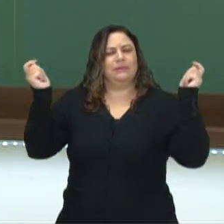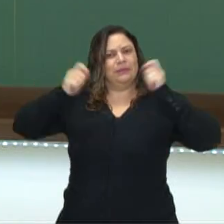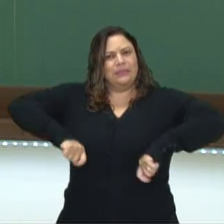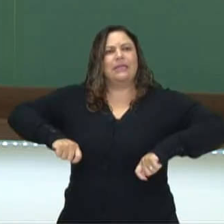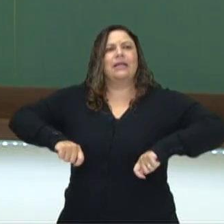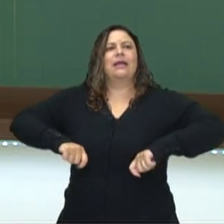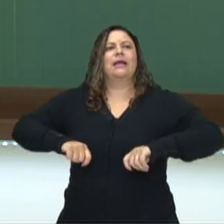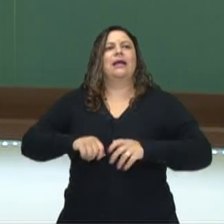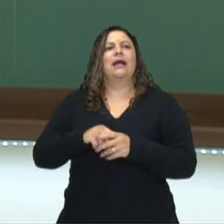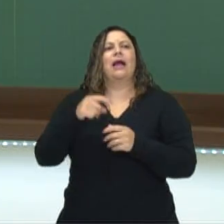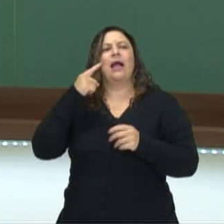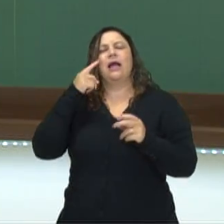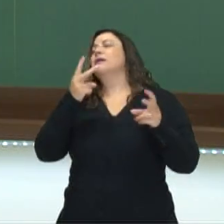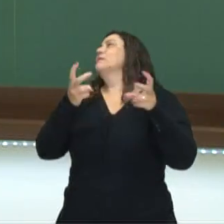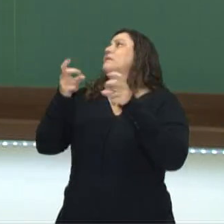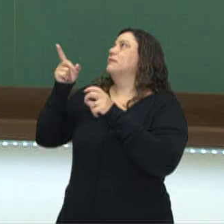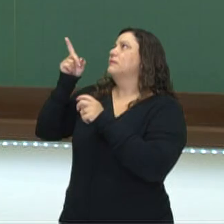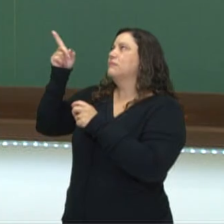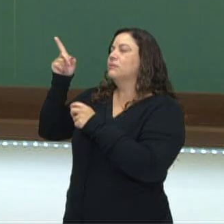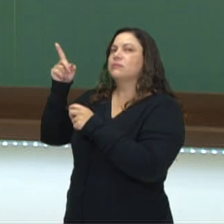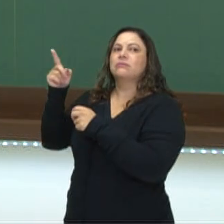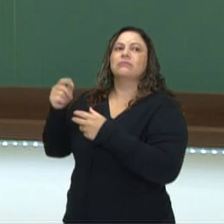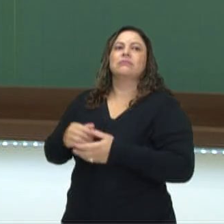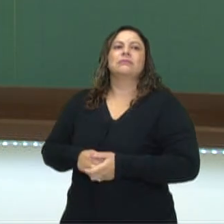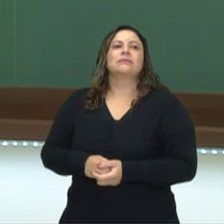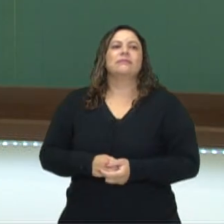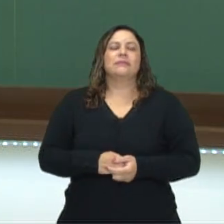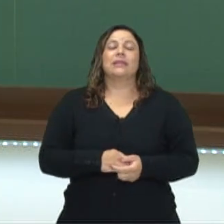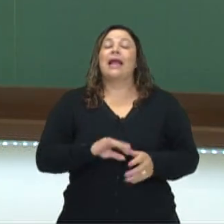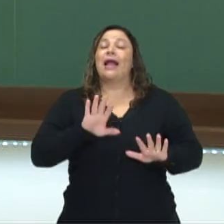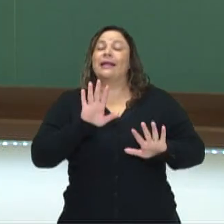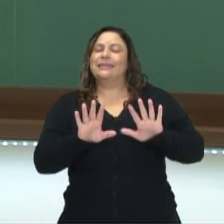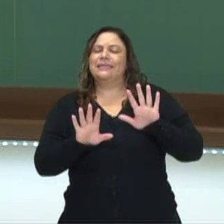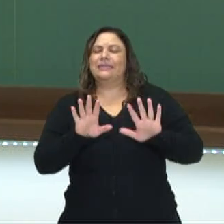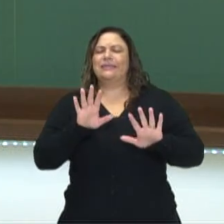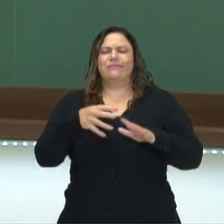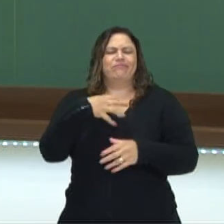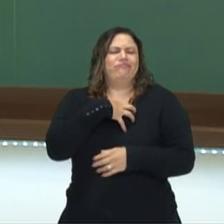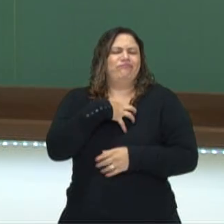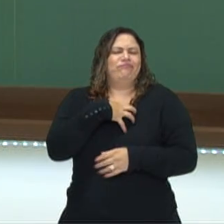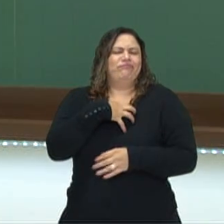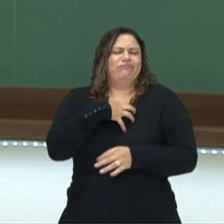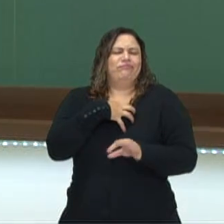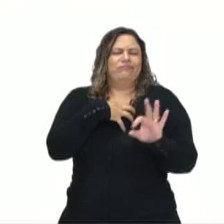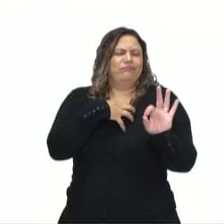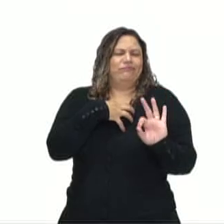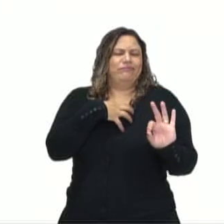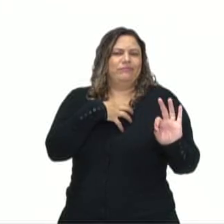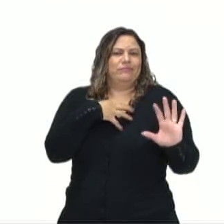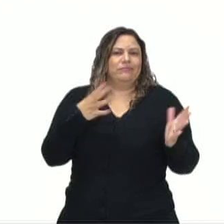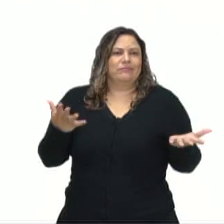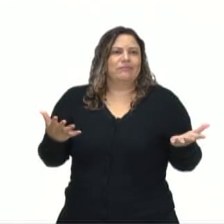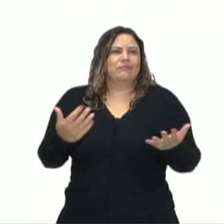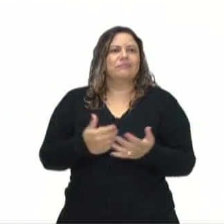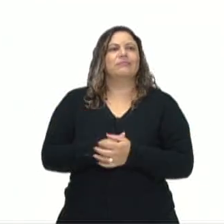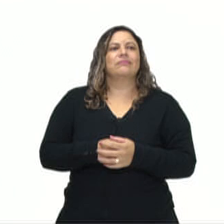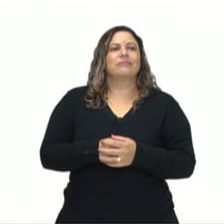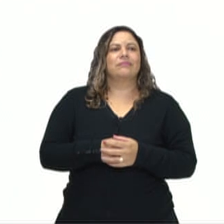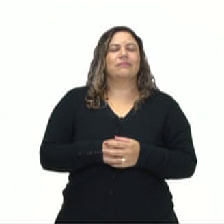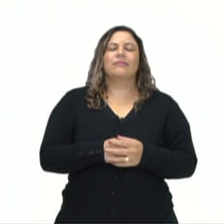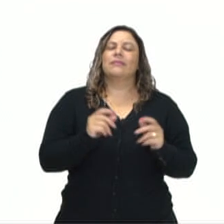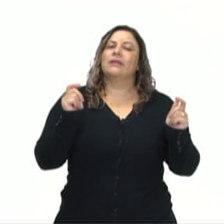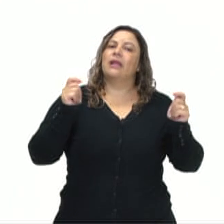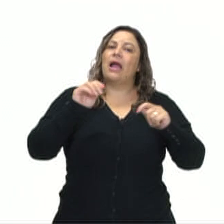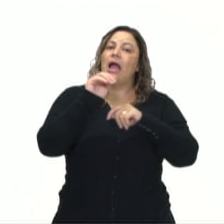na voluptuosidade. E se eu controlo demais, na insensibilidade. A afabilidade, o fato